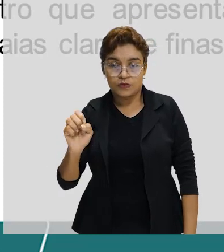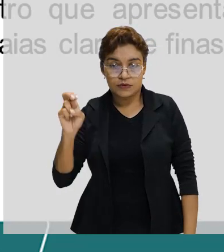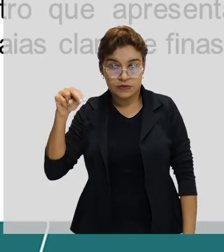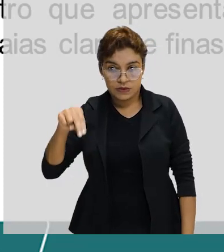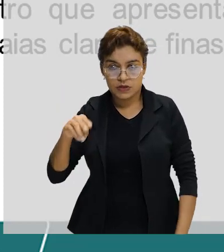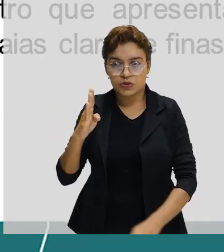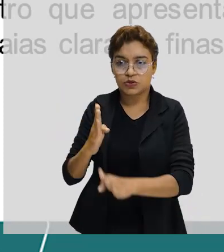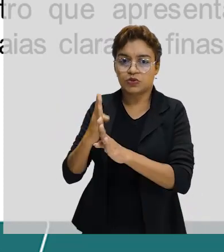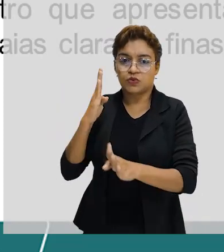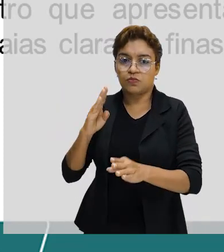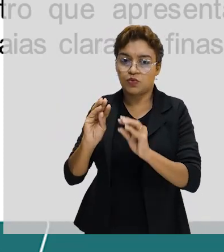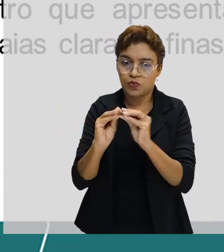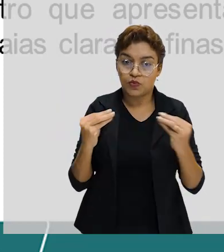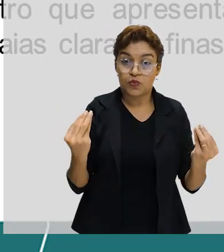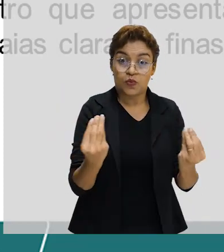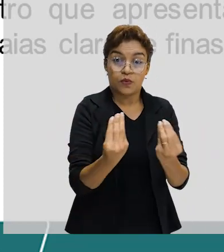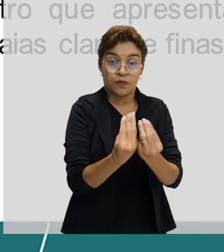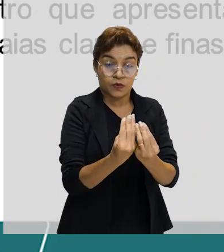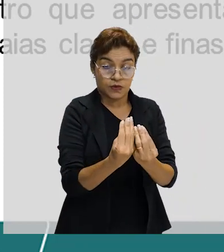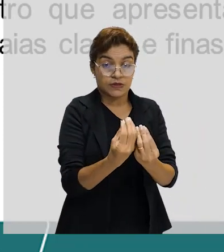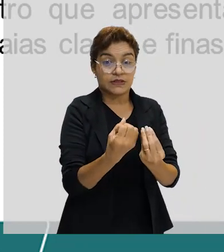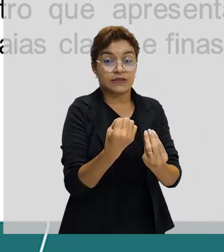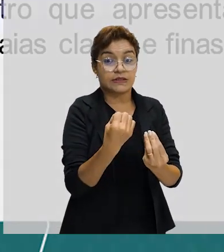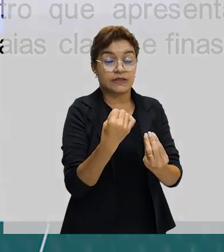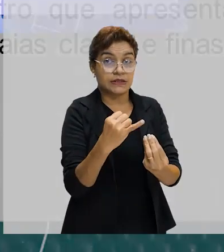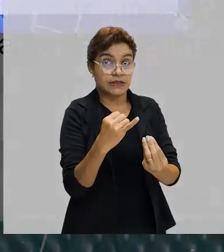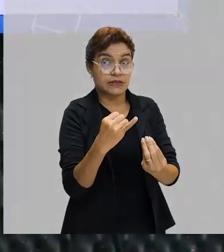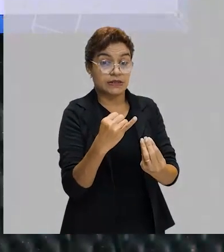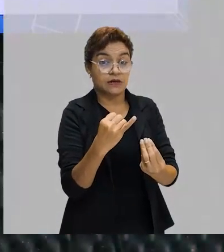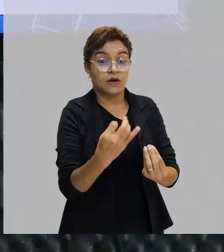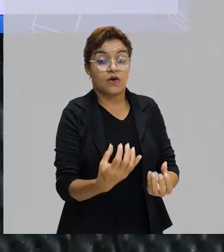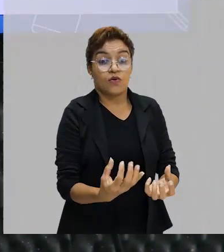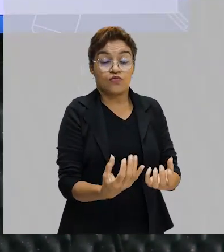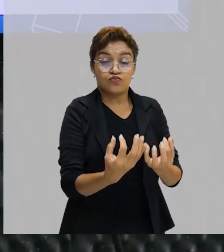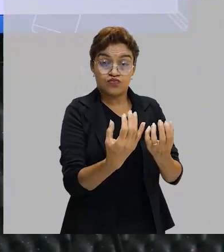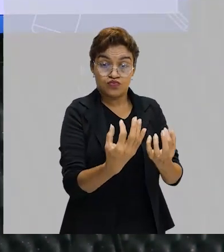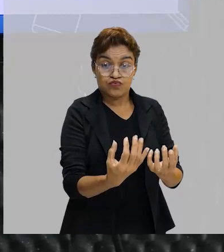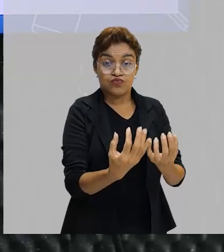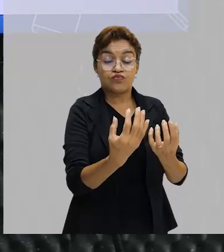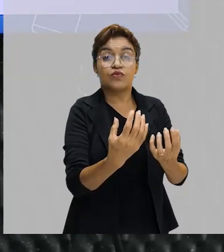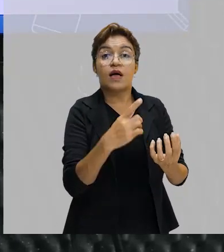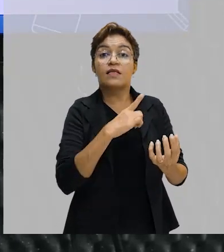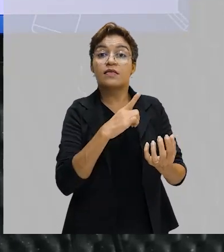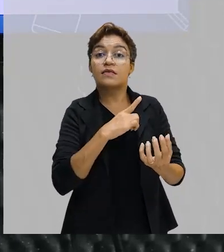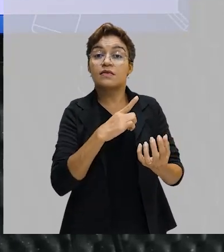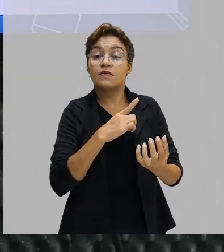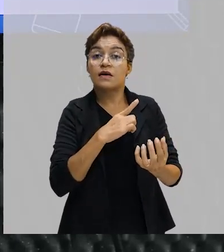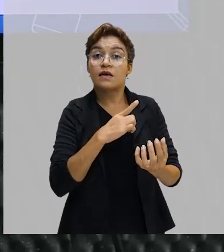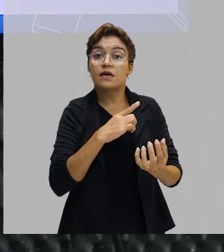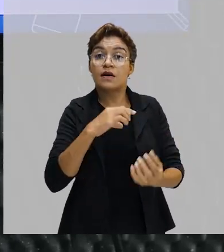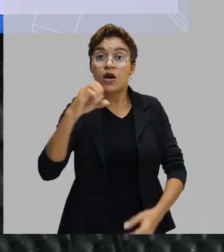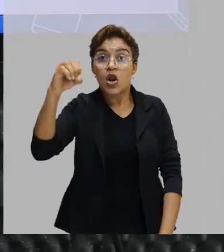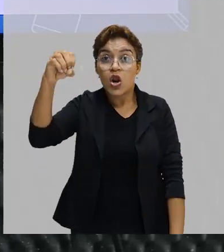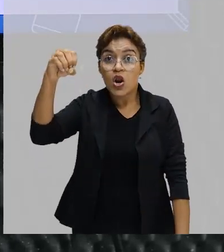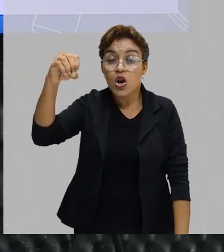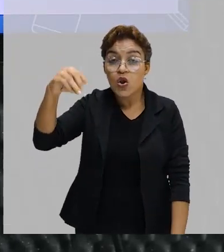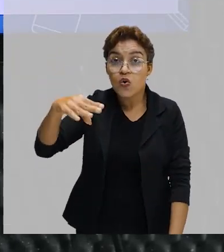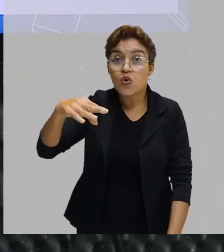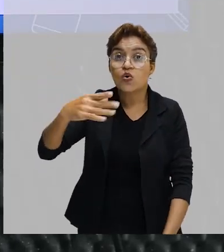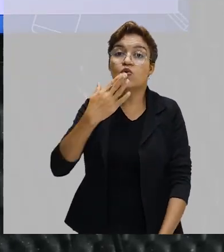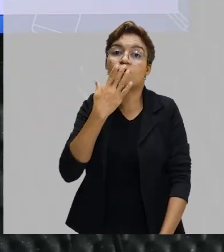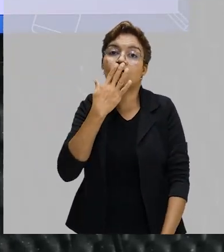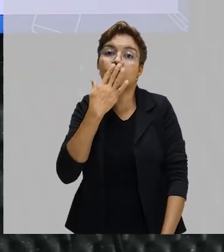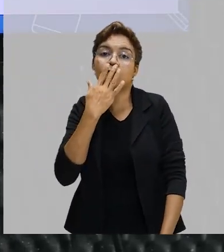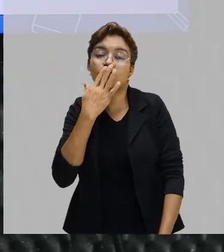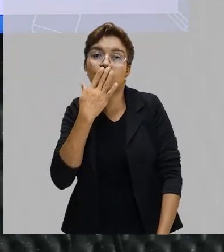composto, quando submetido à ação de uma chama, emite luz com cores características